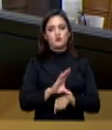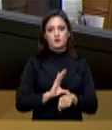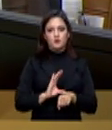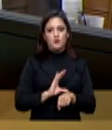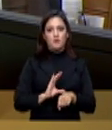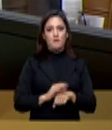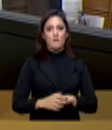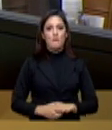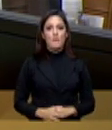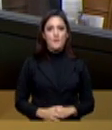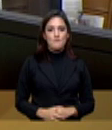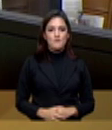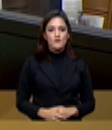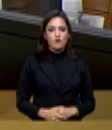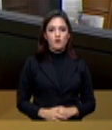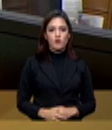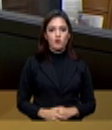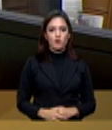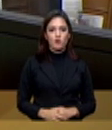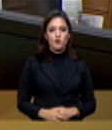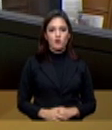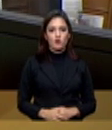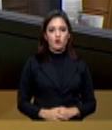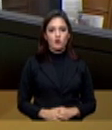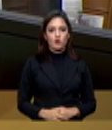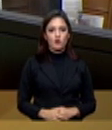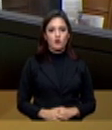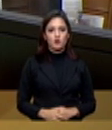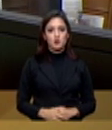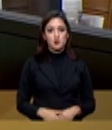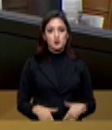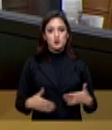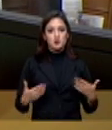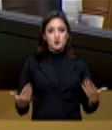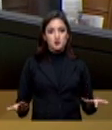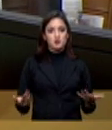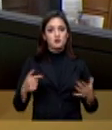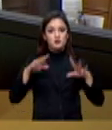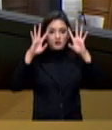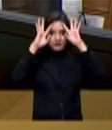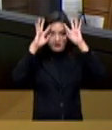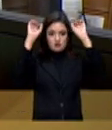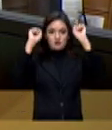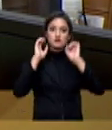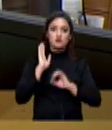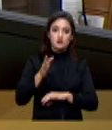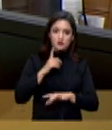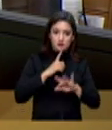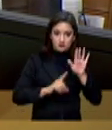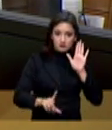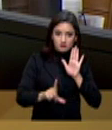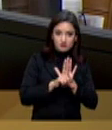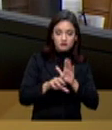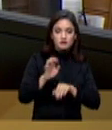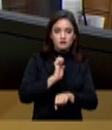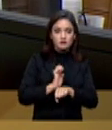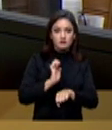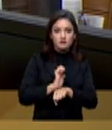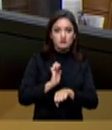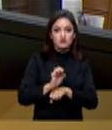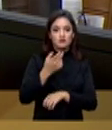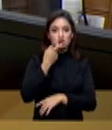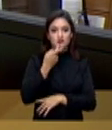constitucional aliás este tribunal já gozou legislação Estadual que